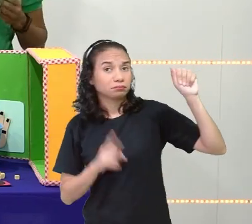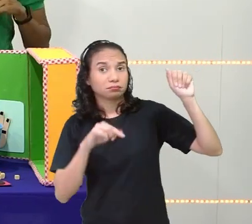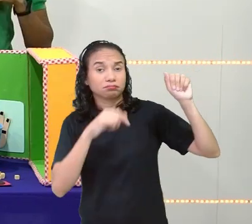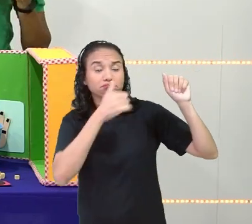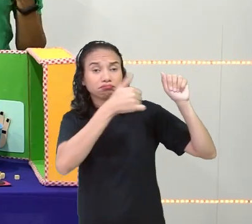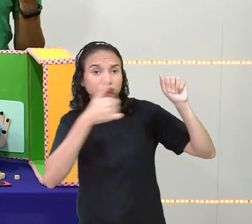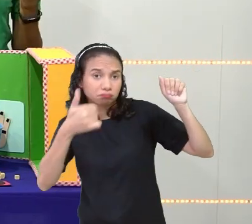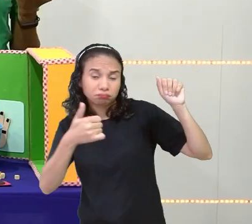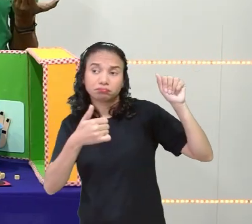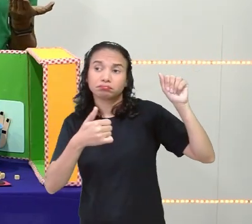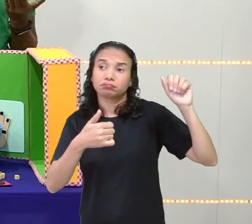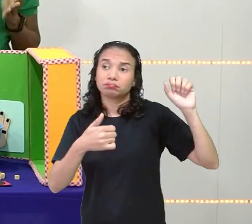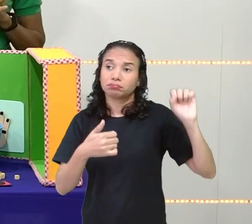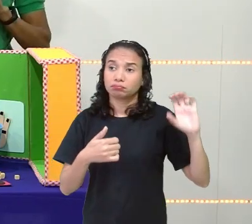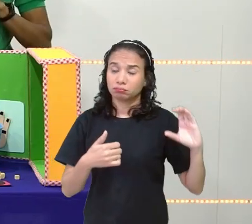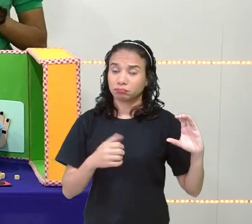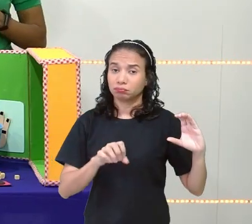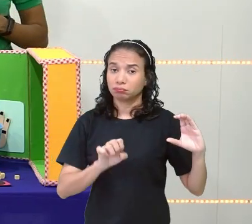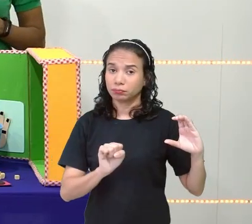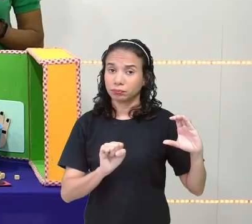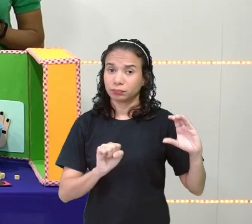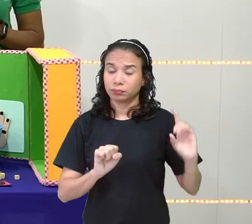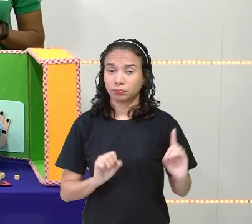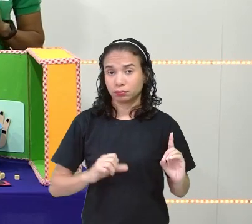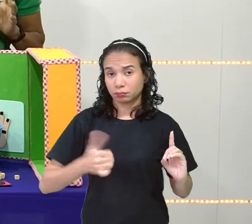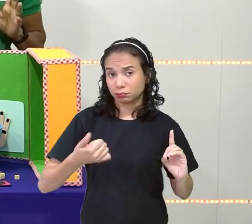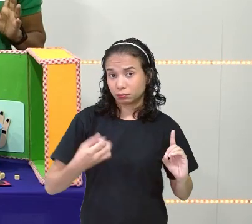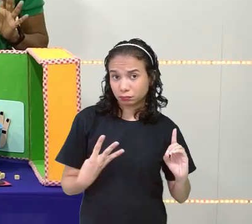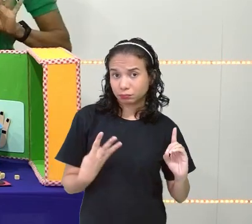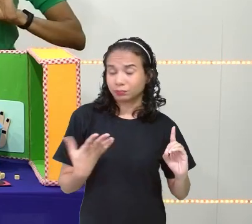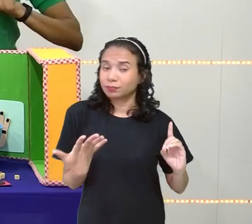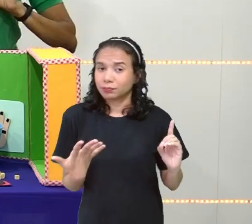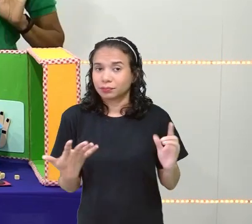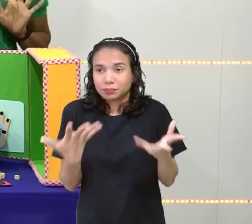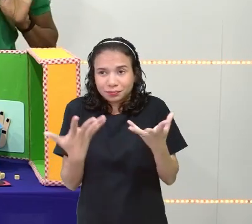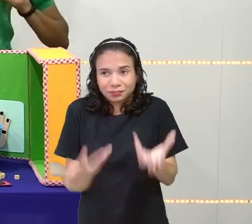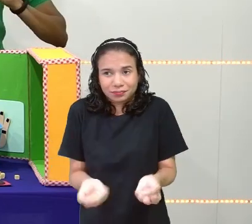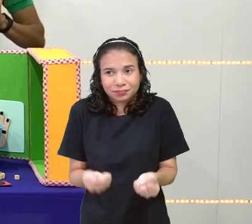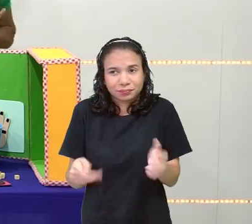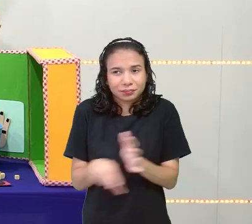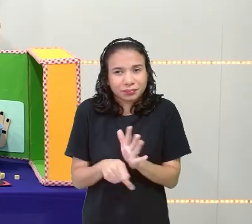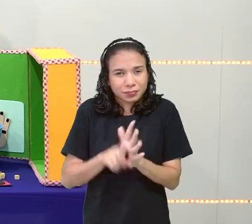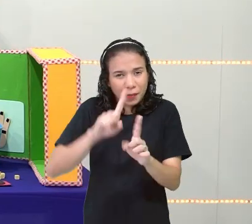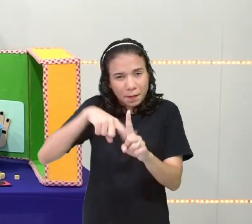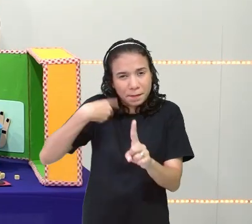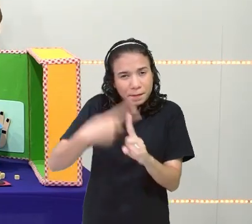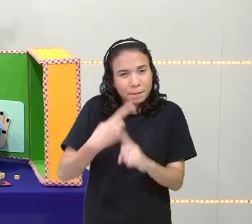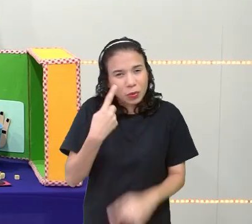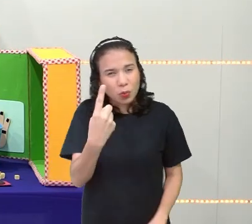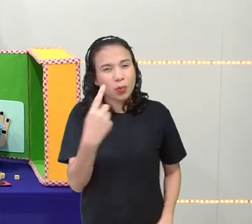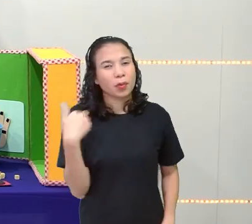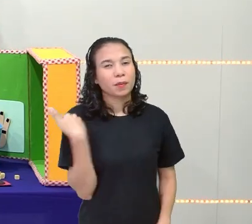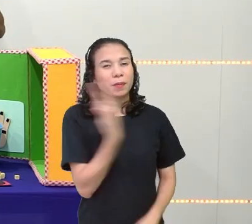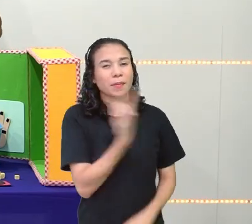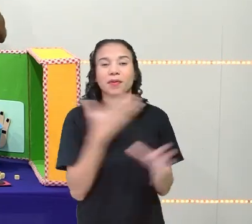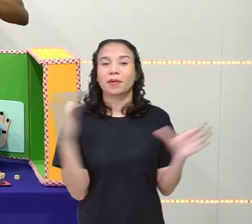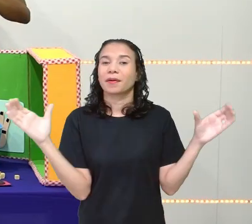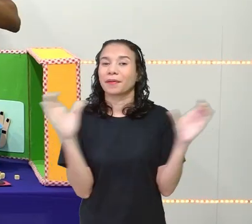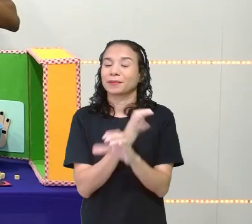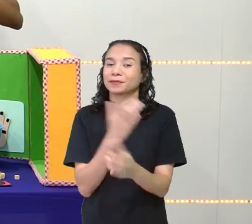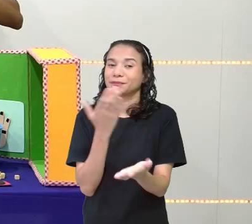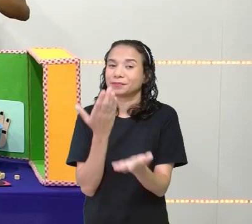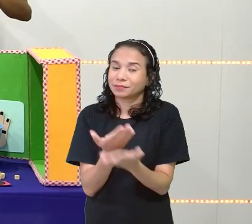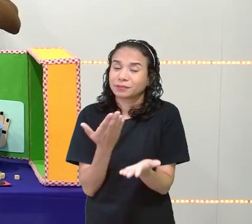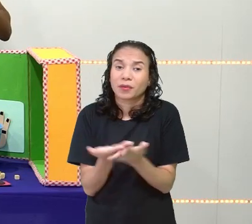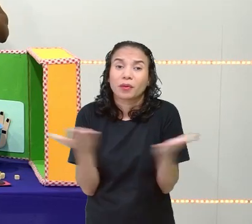11, na letra C tinha 8 e na letra D tinha 13 como resposta. Vamos fazer só mais uma pra gente poder encerrar a aula.